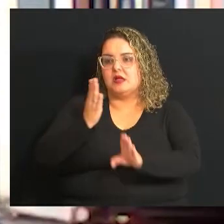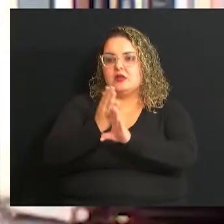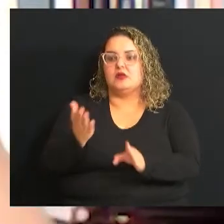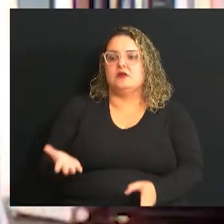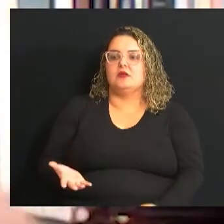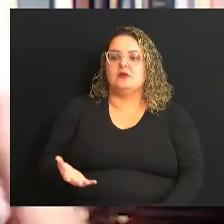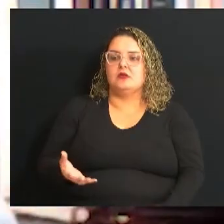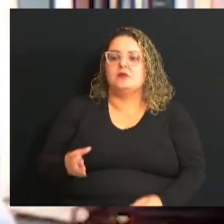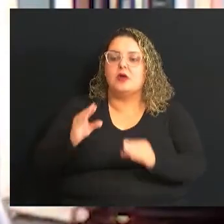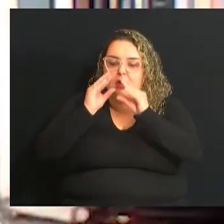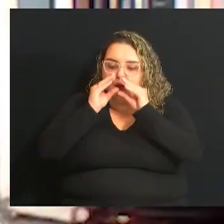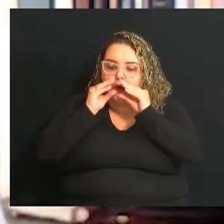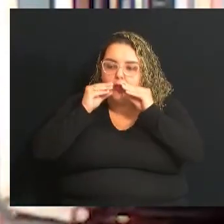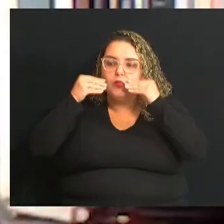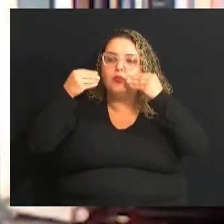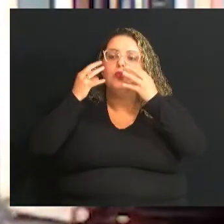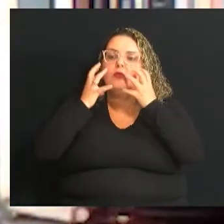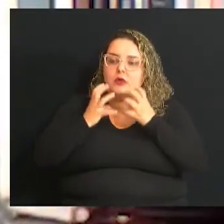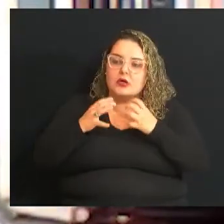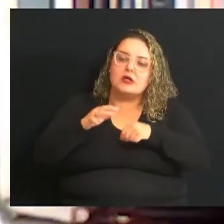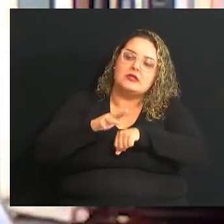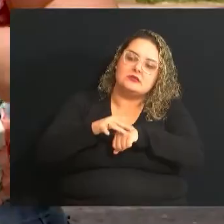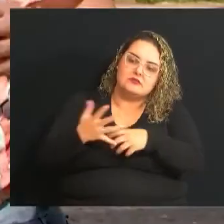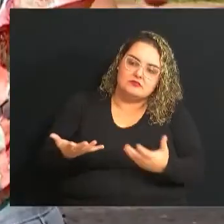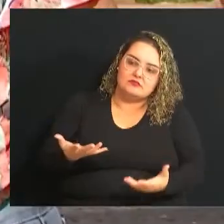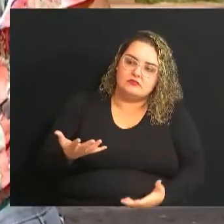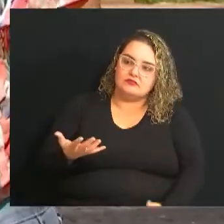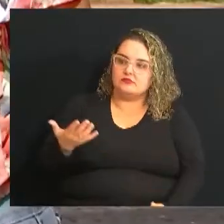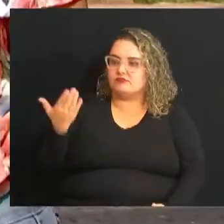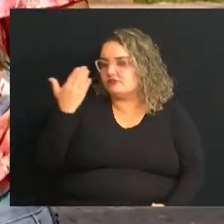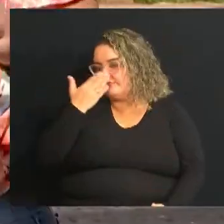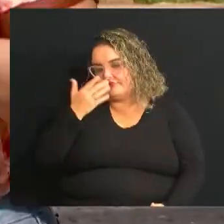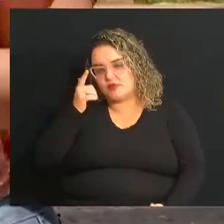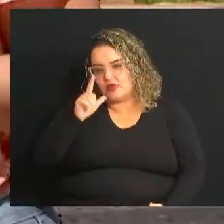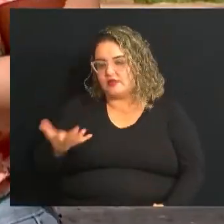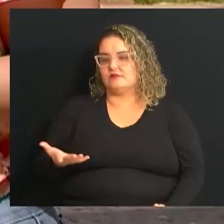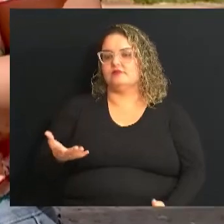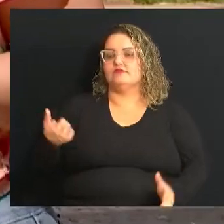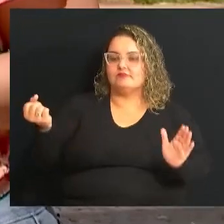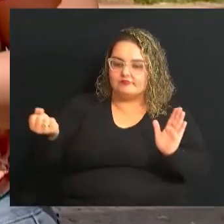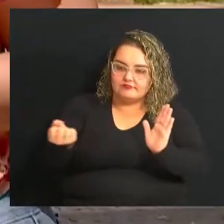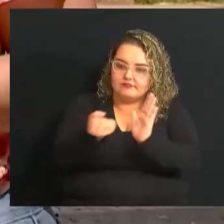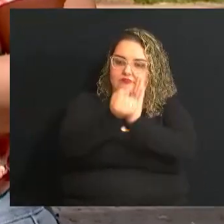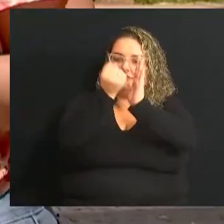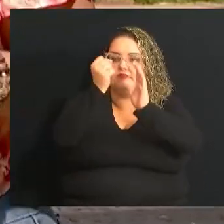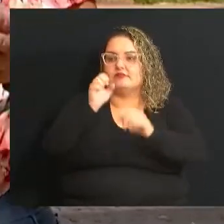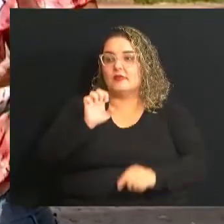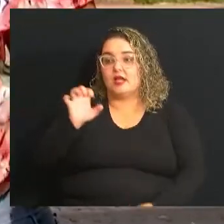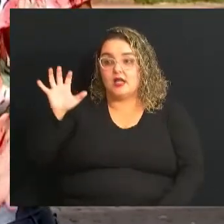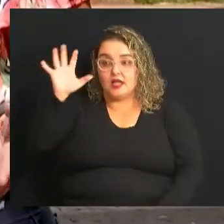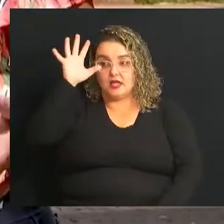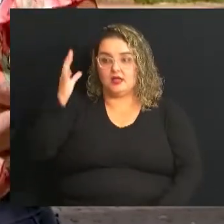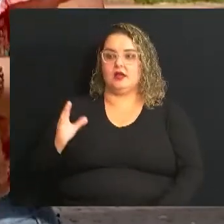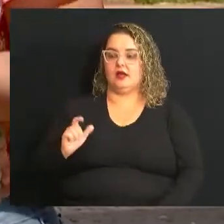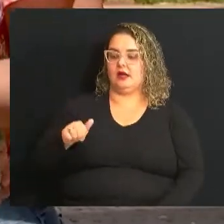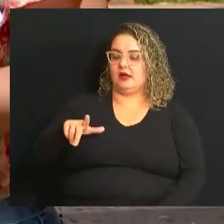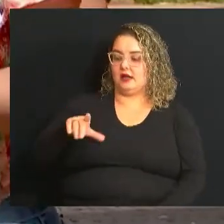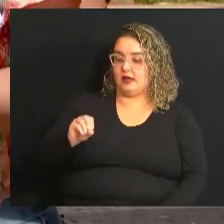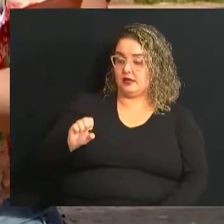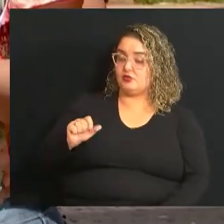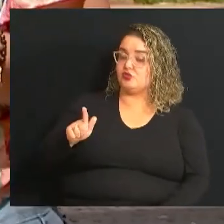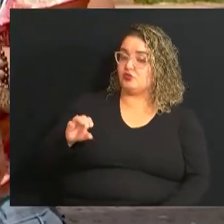coroado de glória, ou só voltarão meus ossos." E foi o que fez. Foi a Santos, de lá para a capital brasileira, o